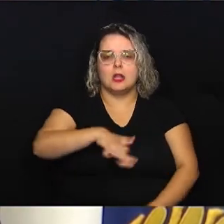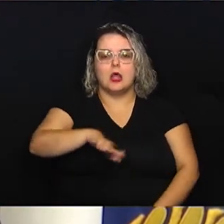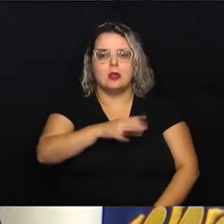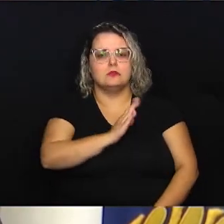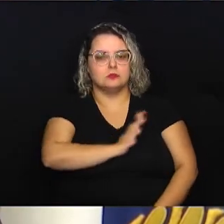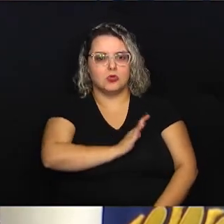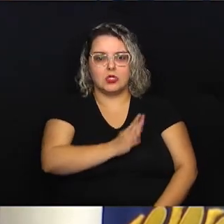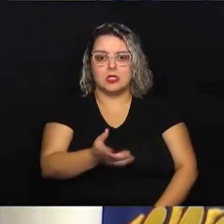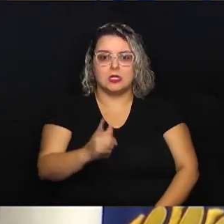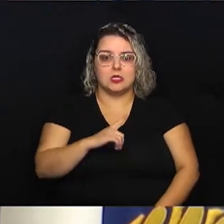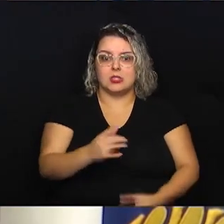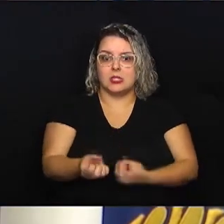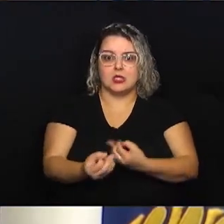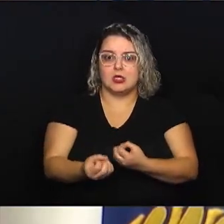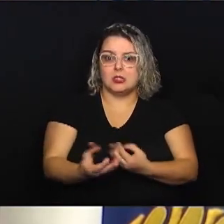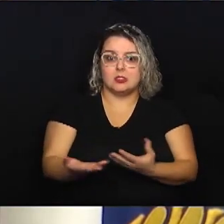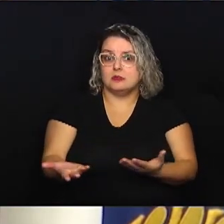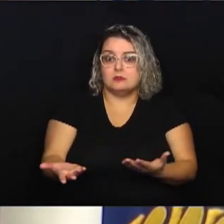dado